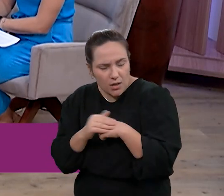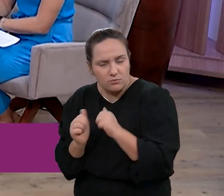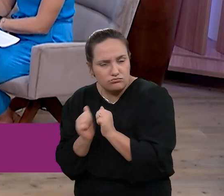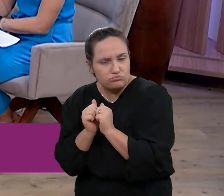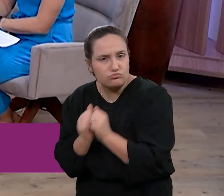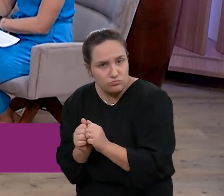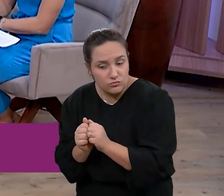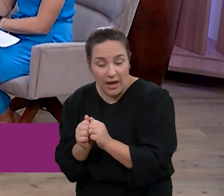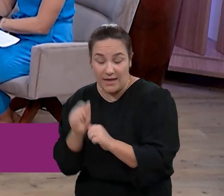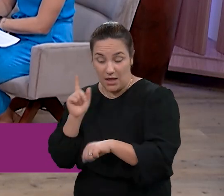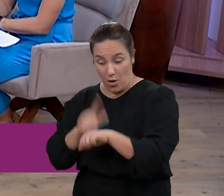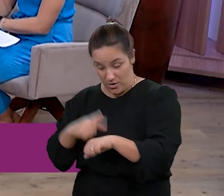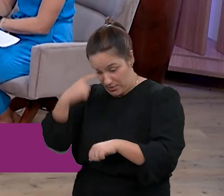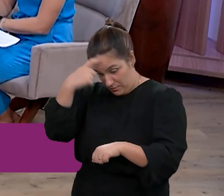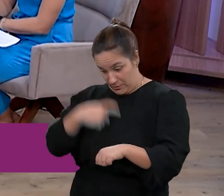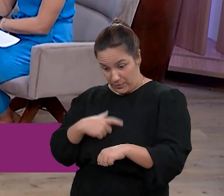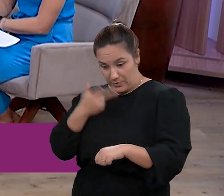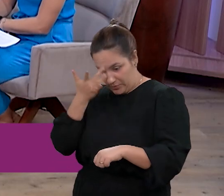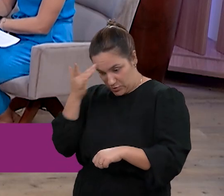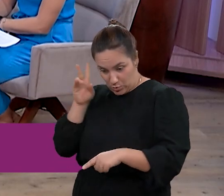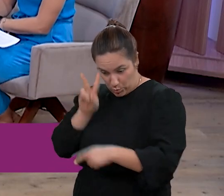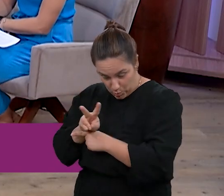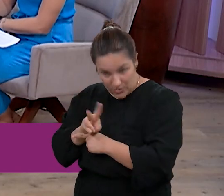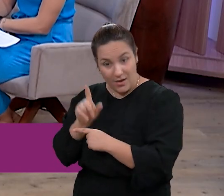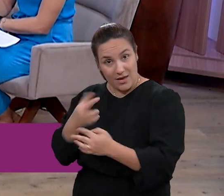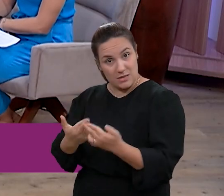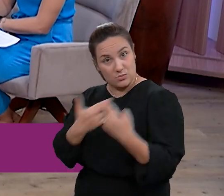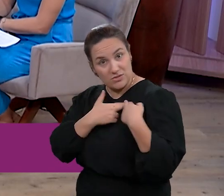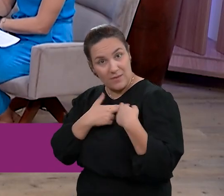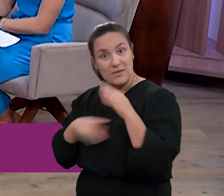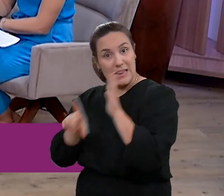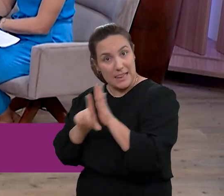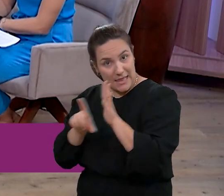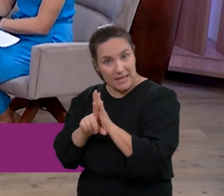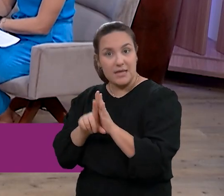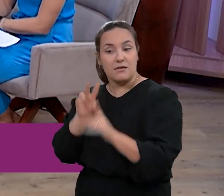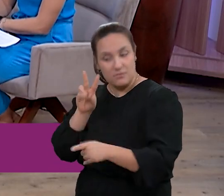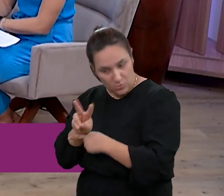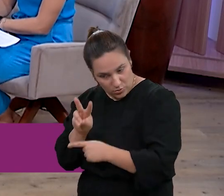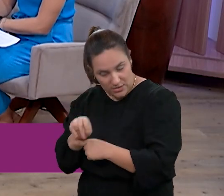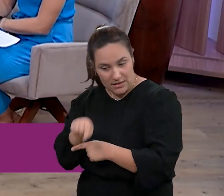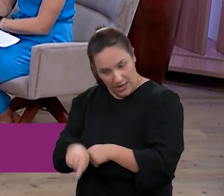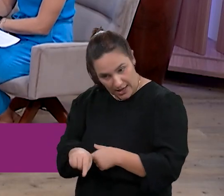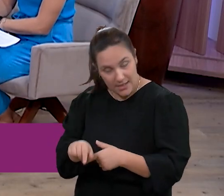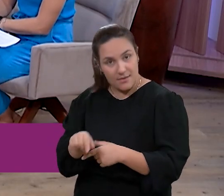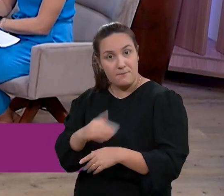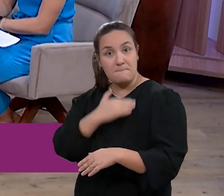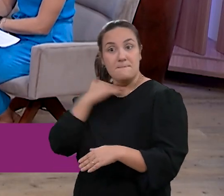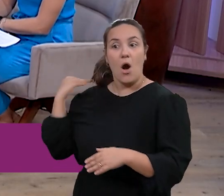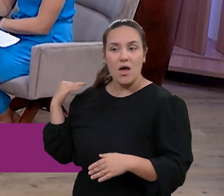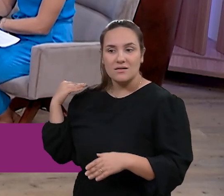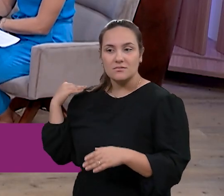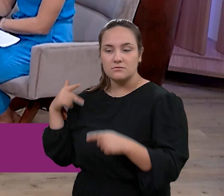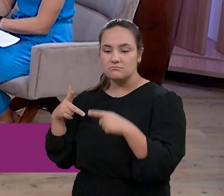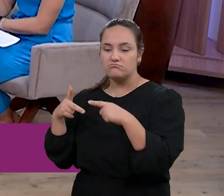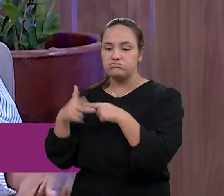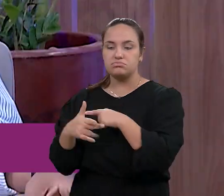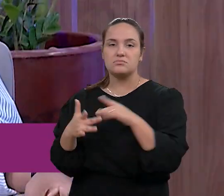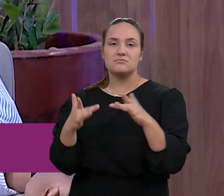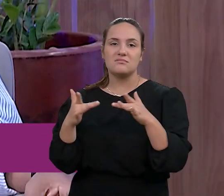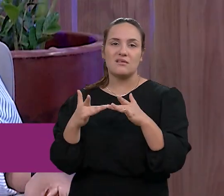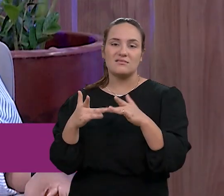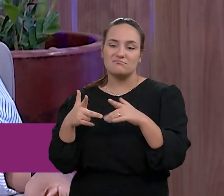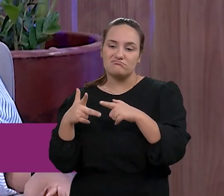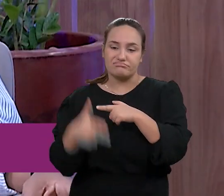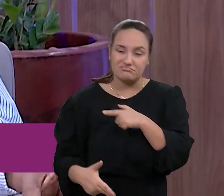criança e quando essa pessoa que muitas vezes é também o responsável legal por essa criança ou esse adolescente ele morre um